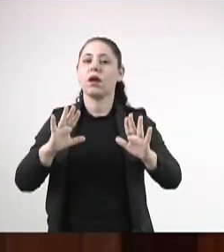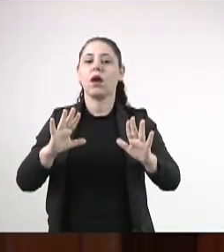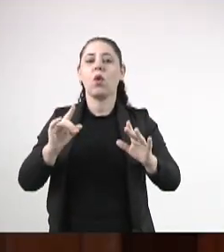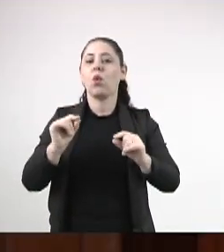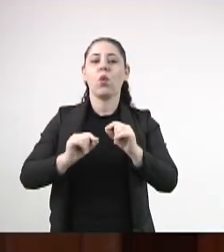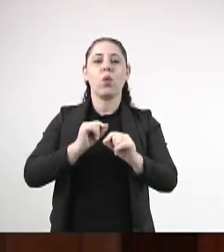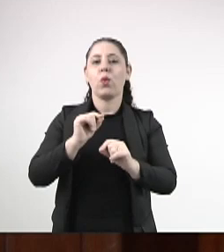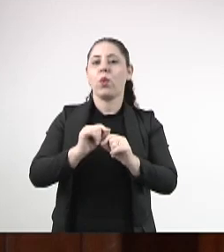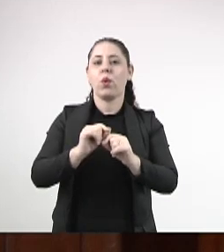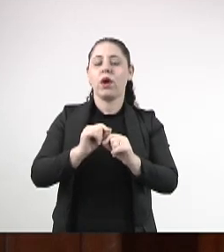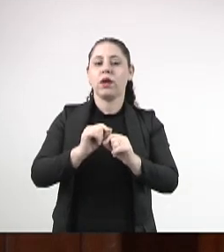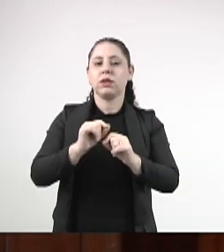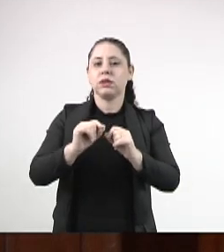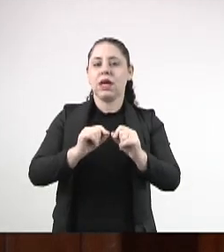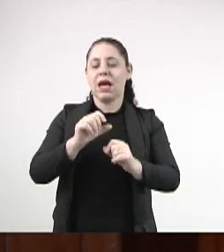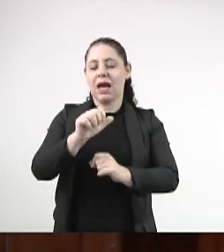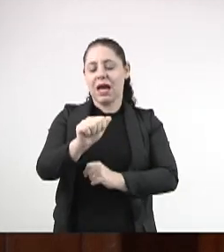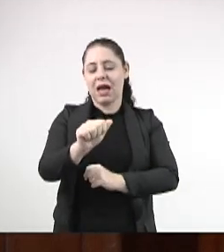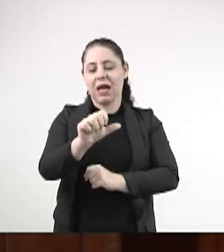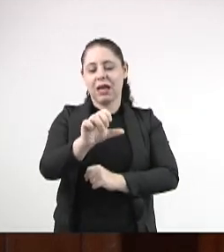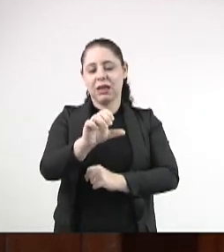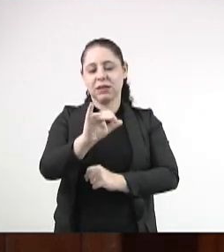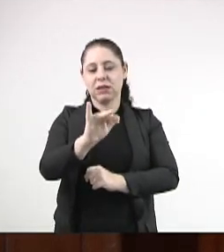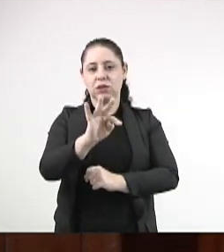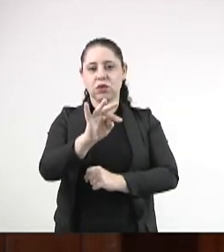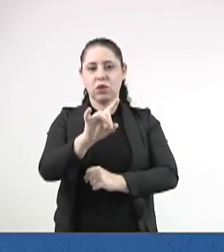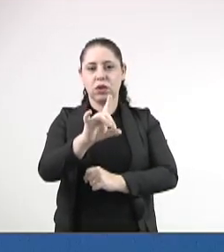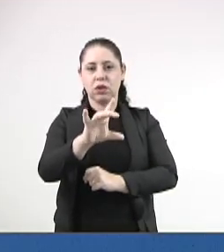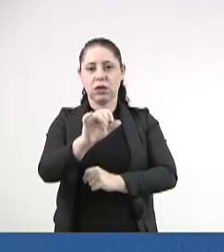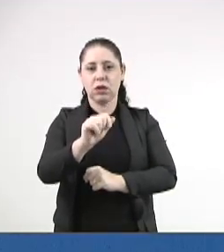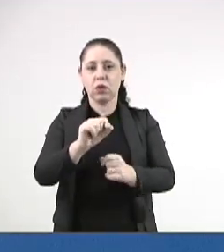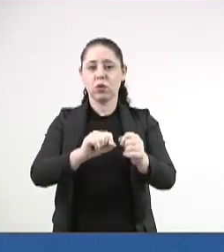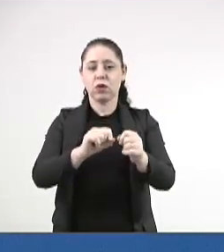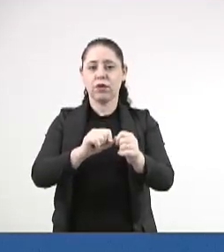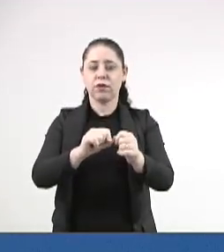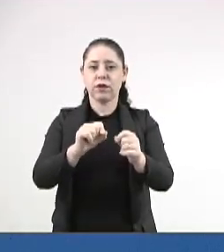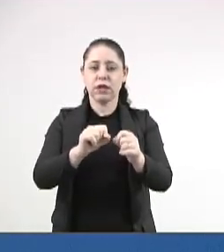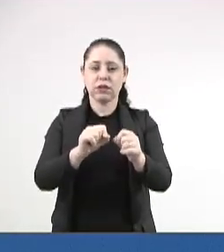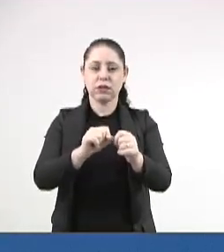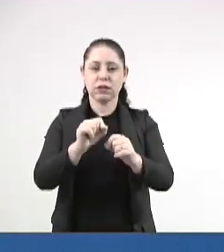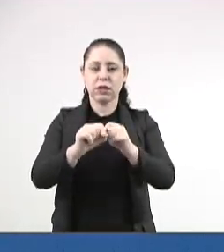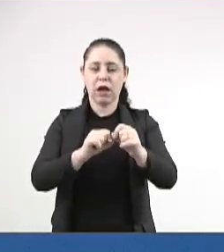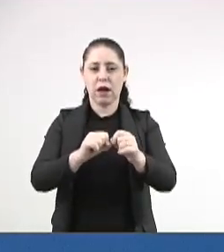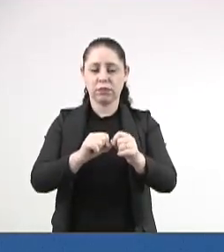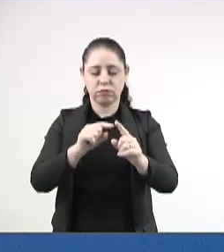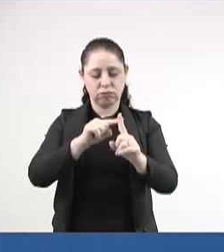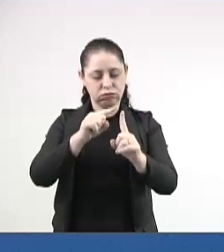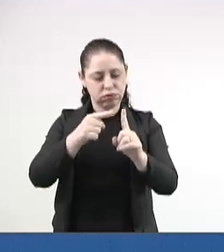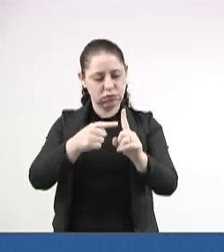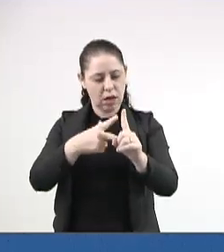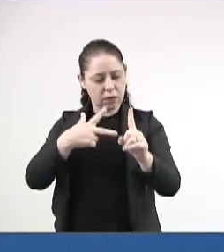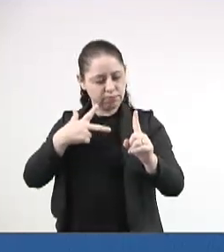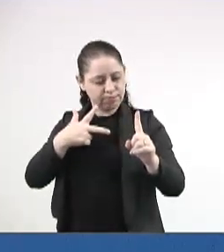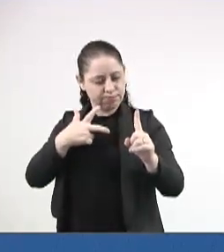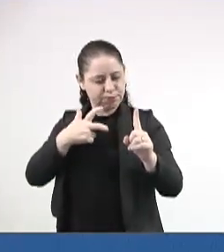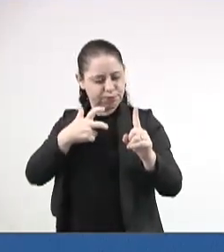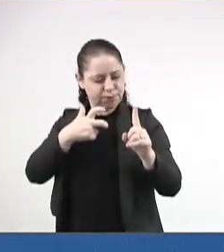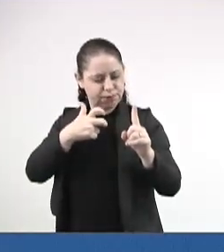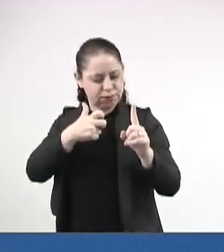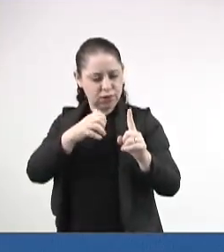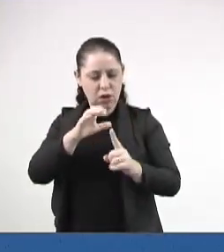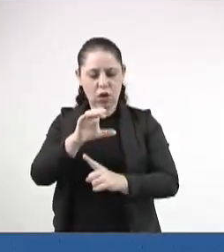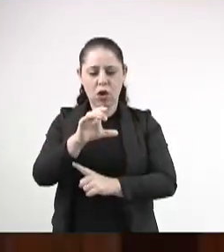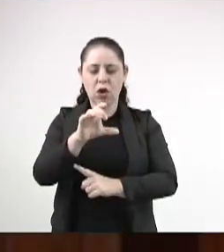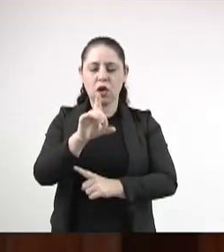o procedimento de assistolia fetal consiste em aplicar no feto, deputada, uma injeção de cloreto